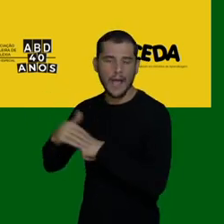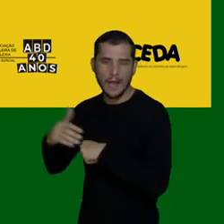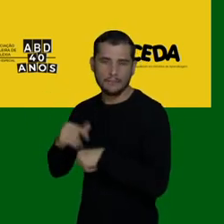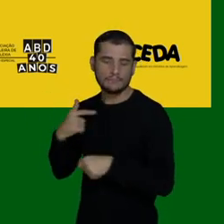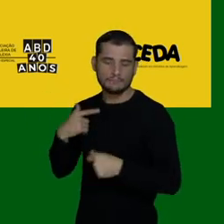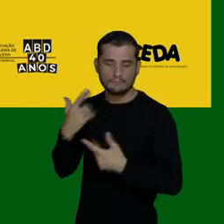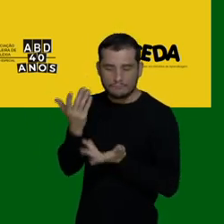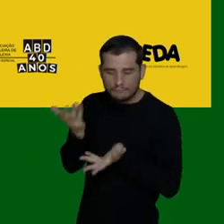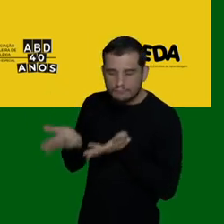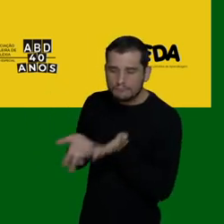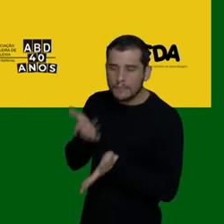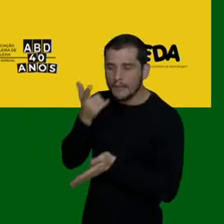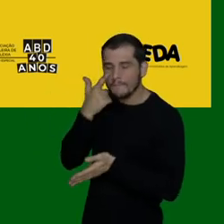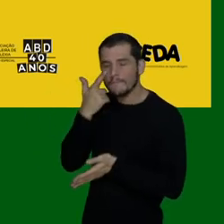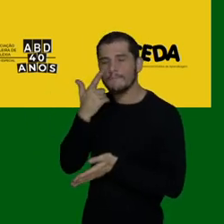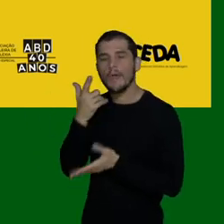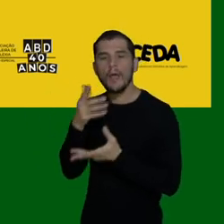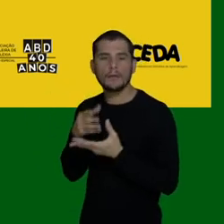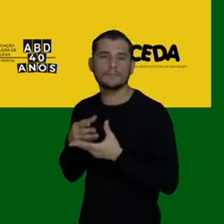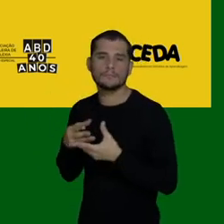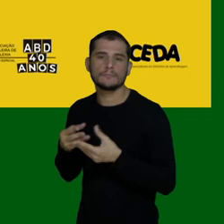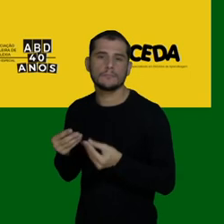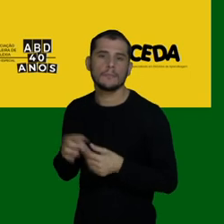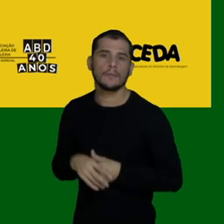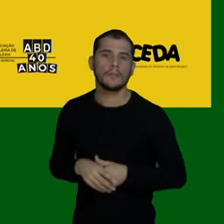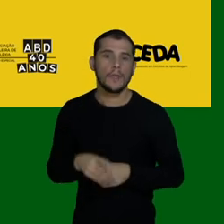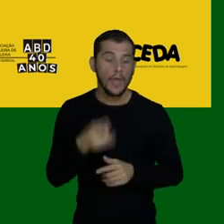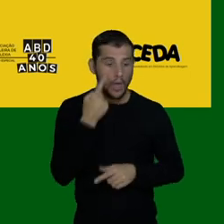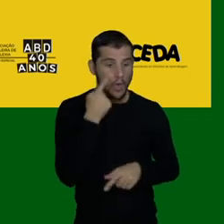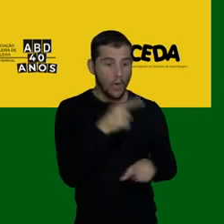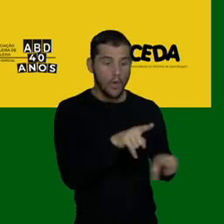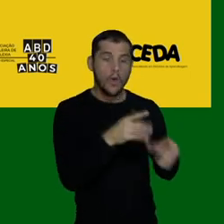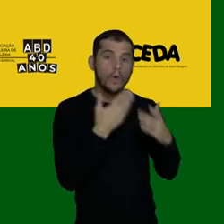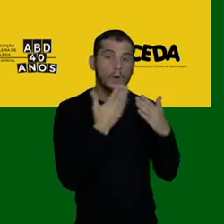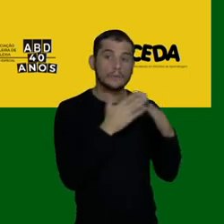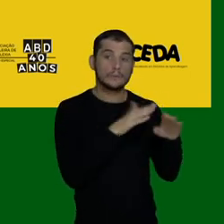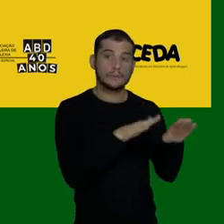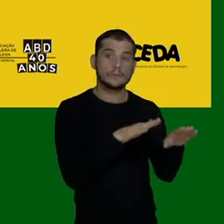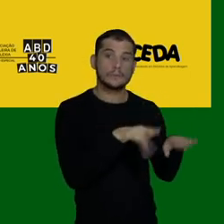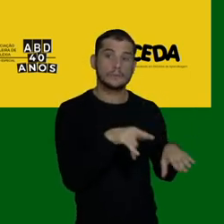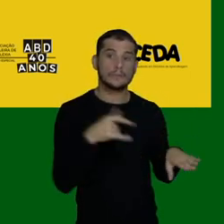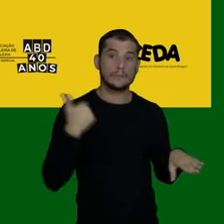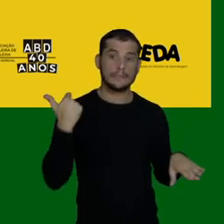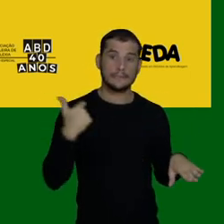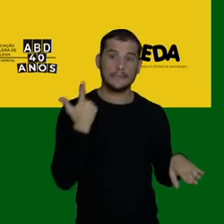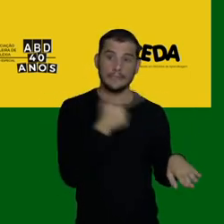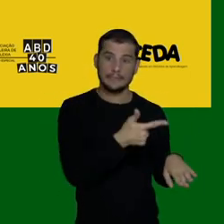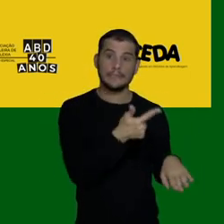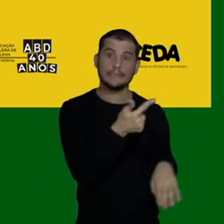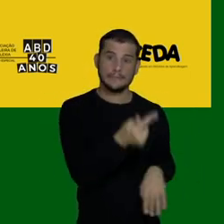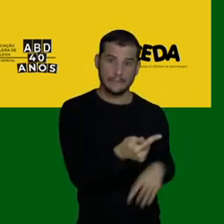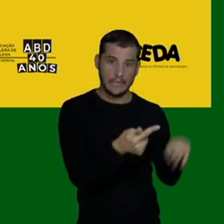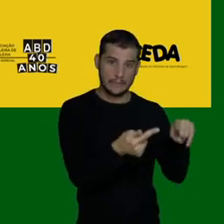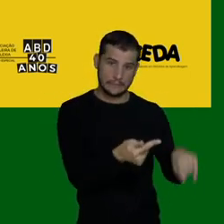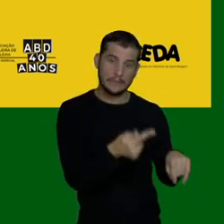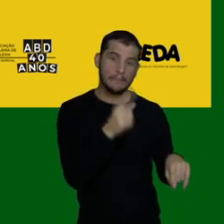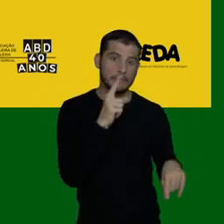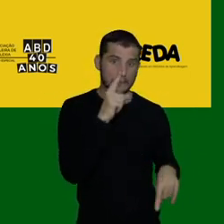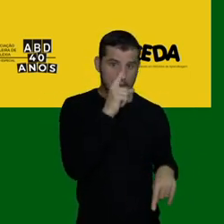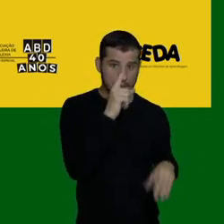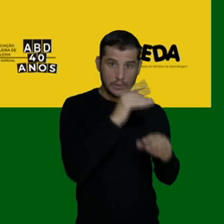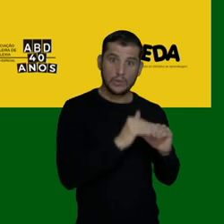né diferente de um garoto de 7 anos é uma criança bem de risco né porque ele